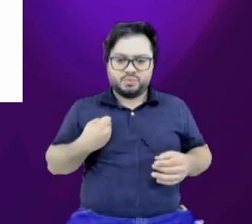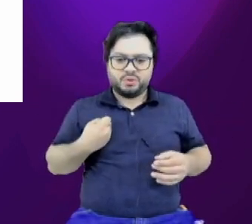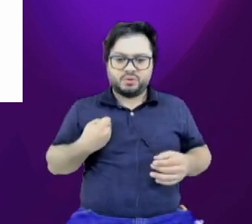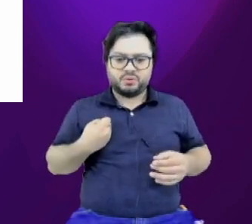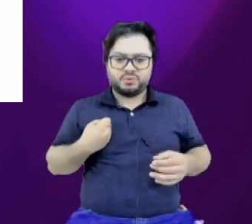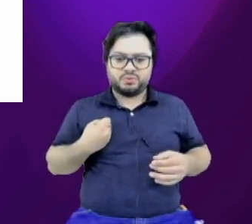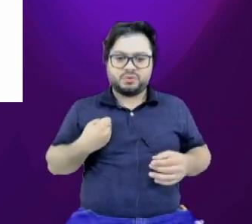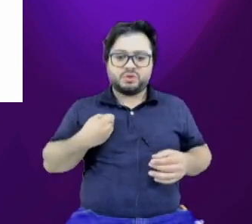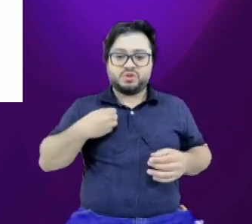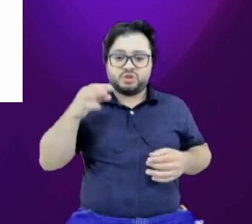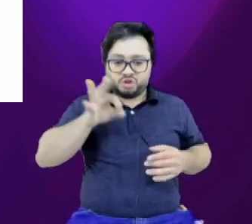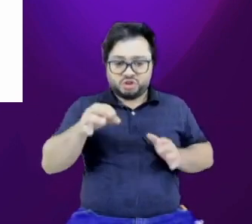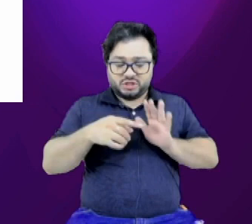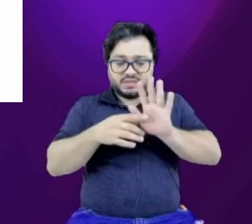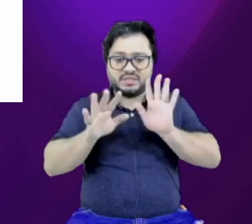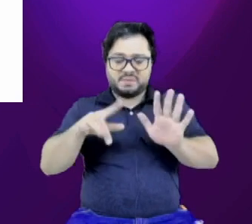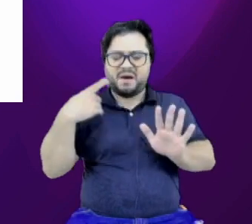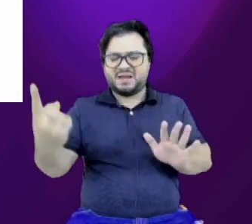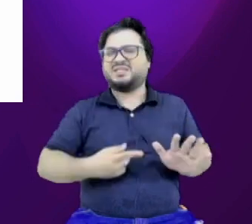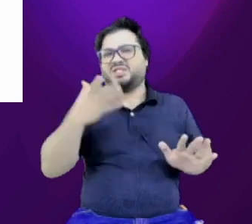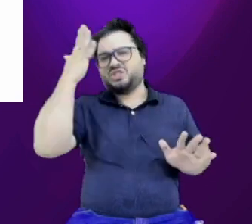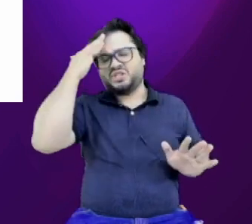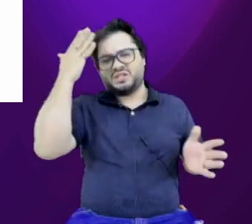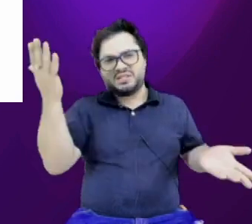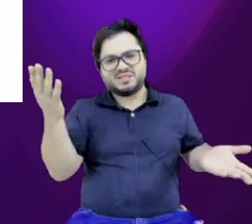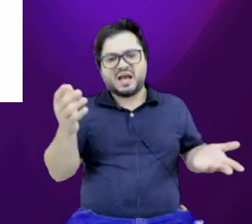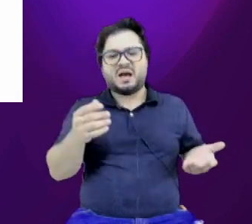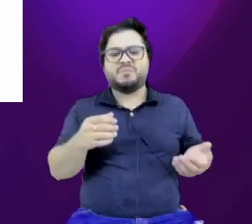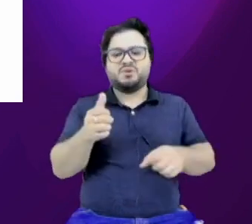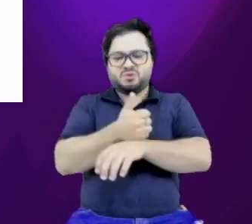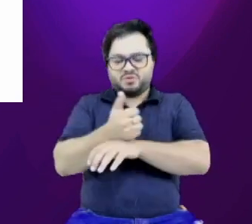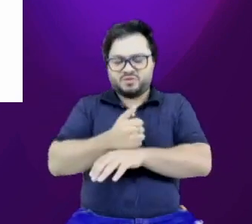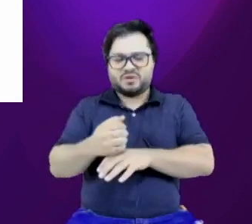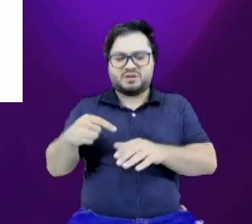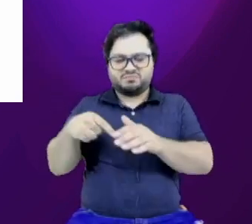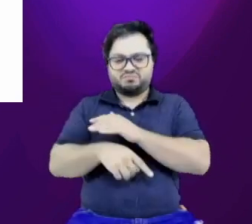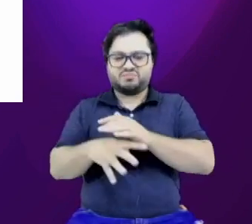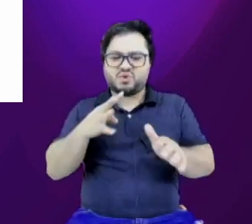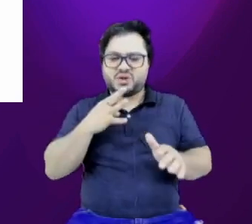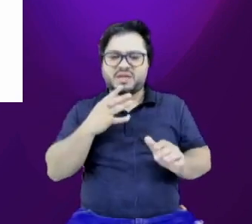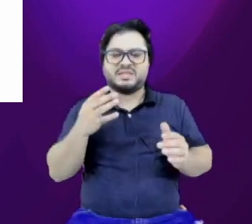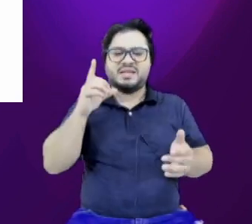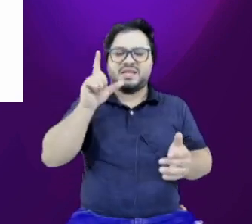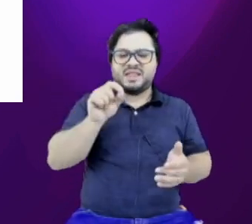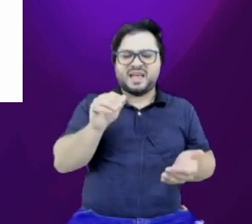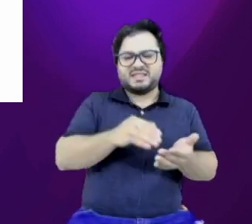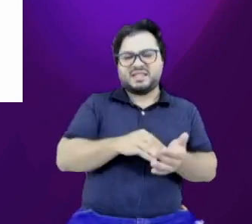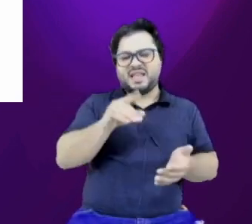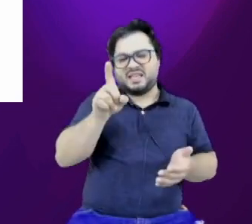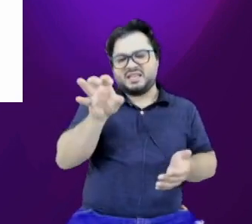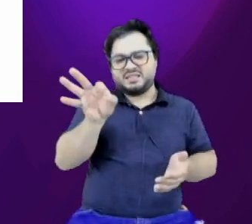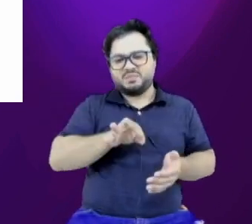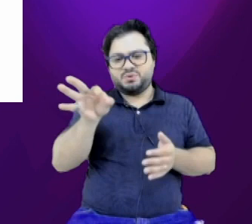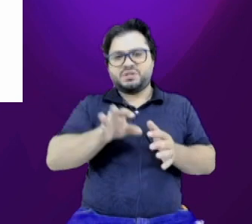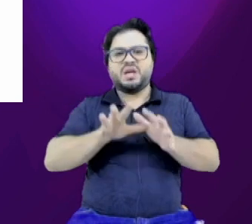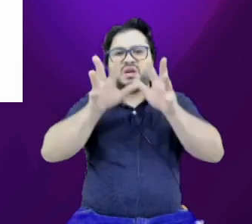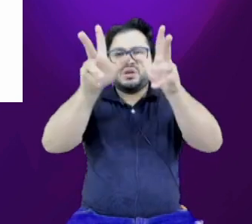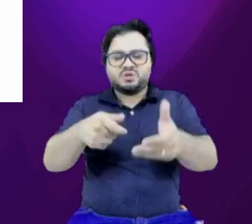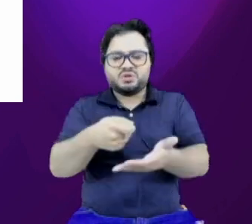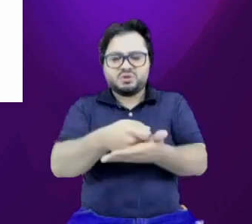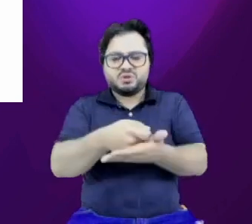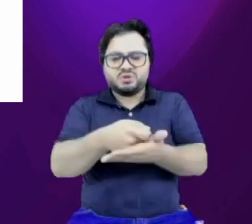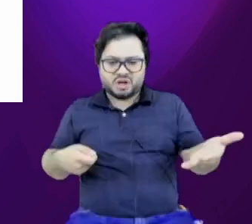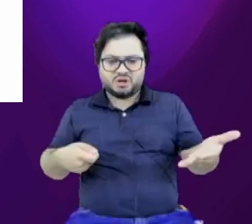esse índice. Mas a gente sabe, os experts, eles acreditam de que 10 a 15% de todos os